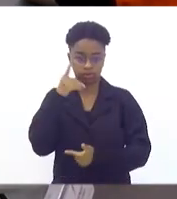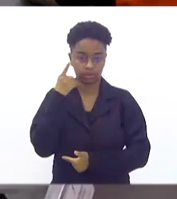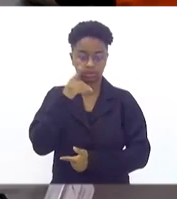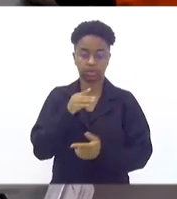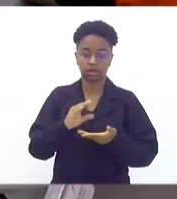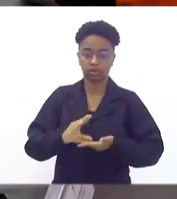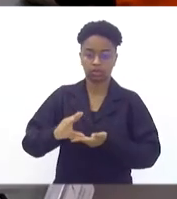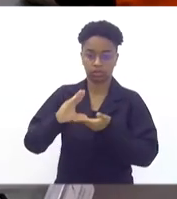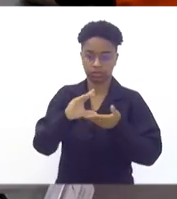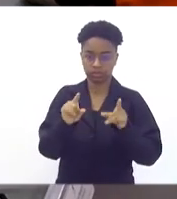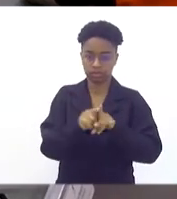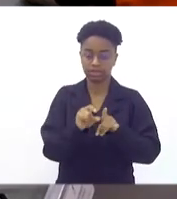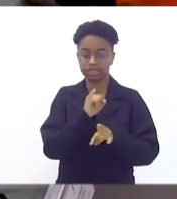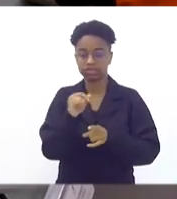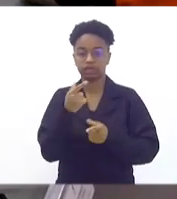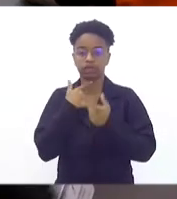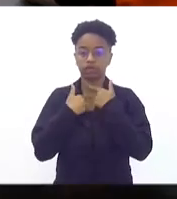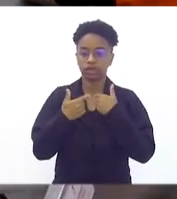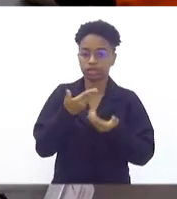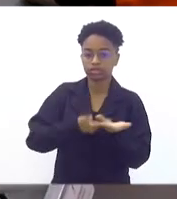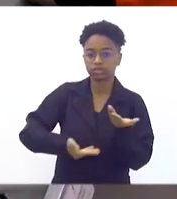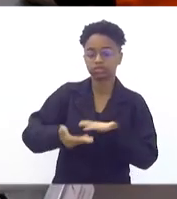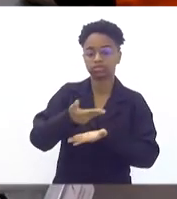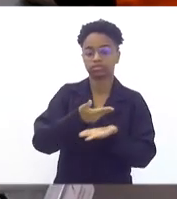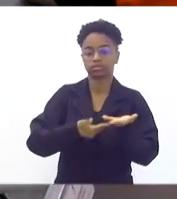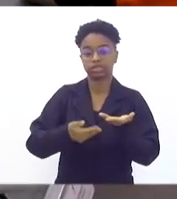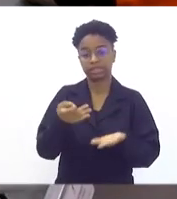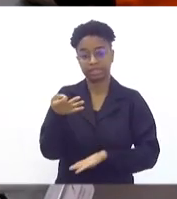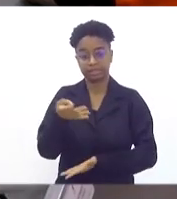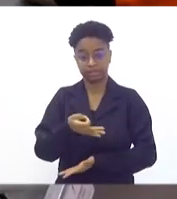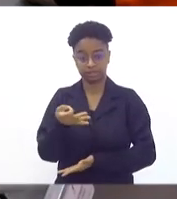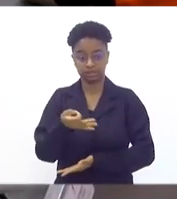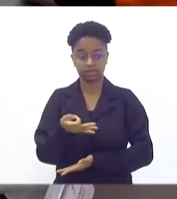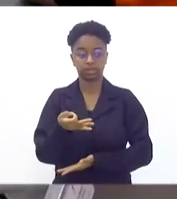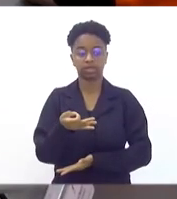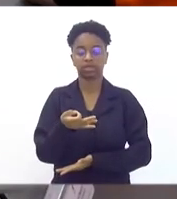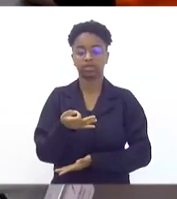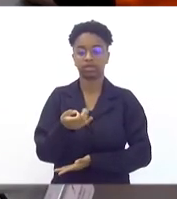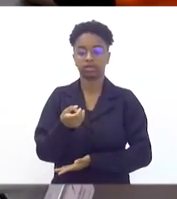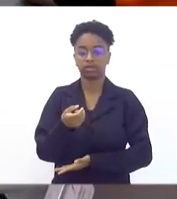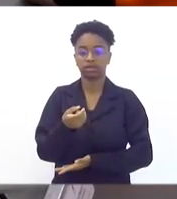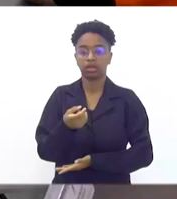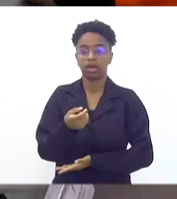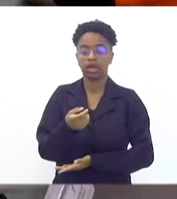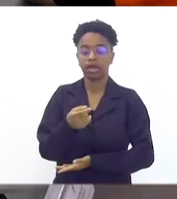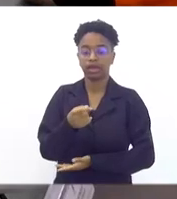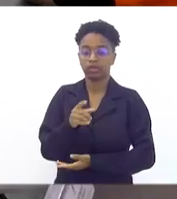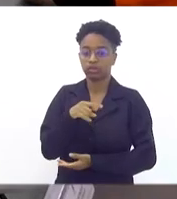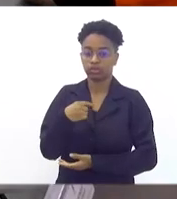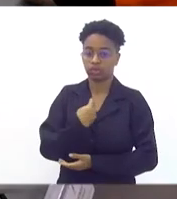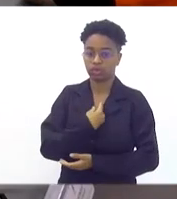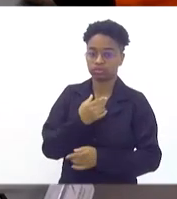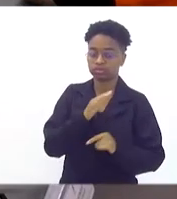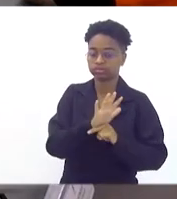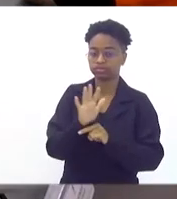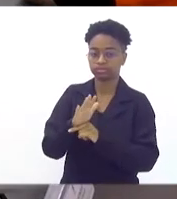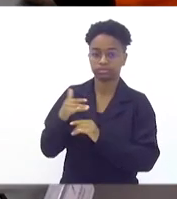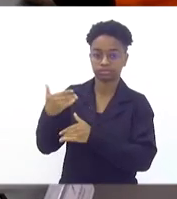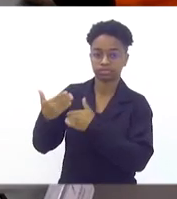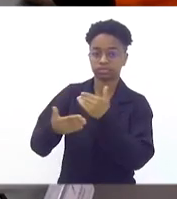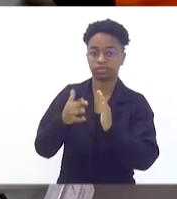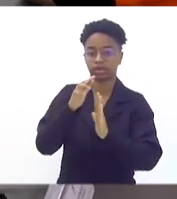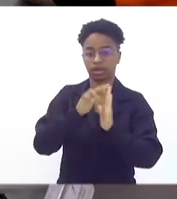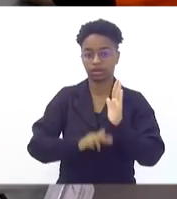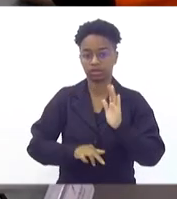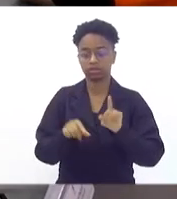conselheiros que queiram interagir sendo certo que é absoluta convicção que isso vai contribuir muito para o engrandecimento do nosso relatório